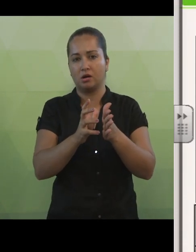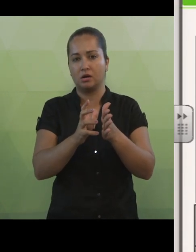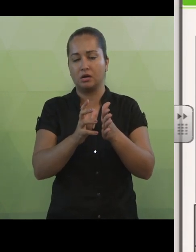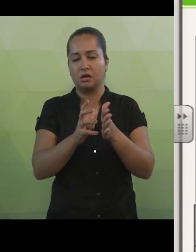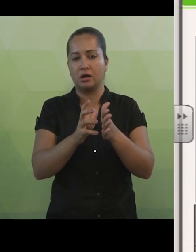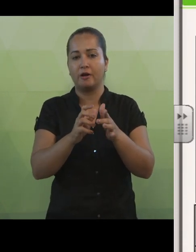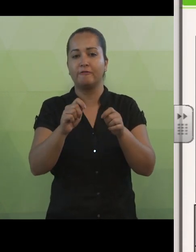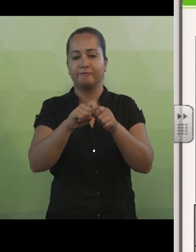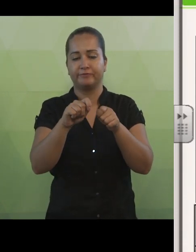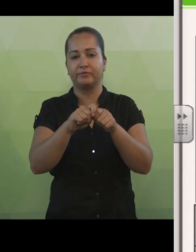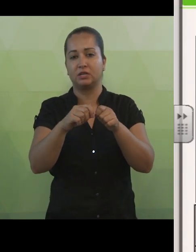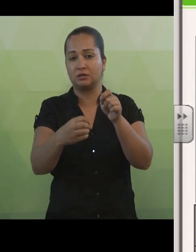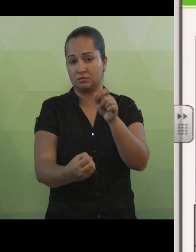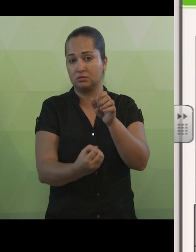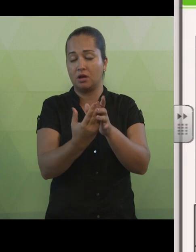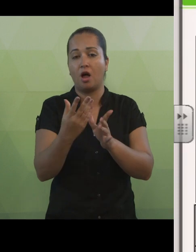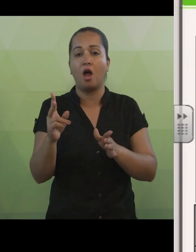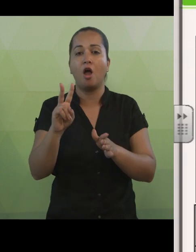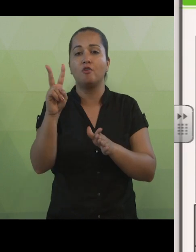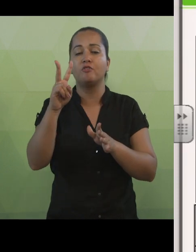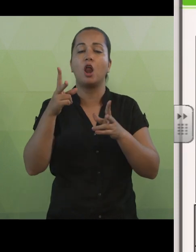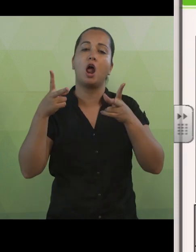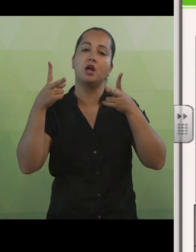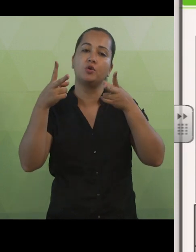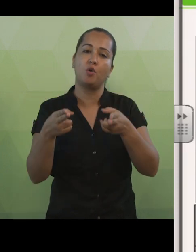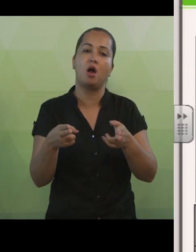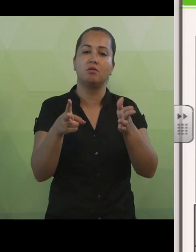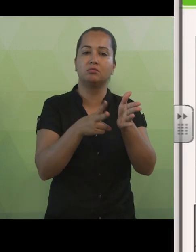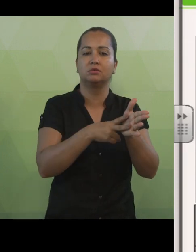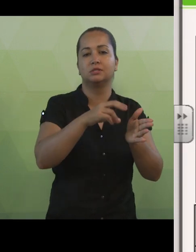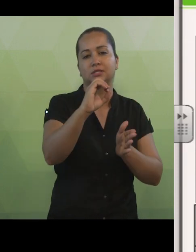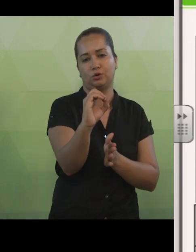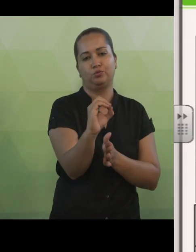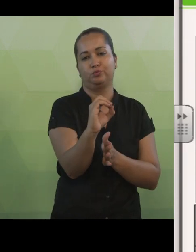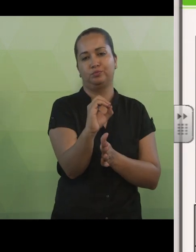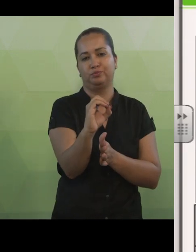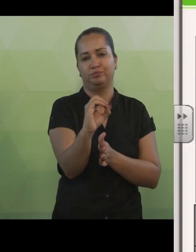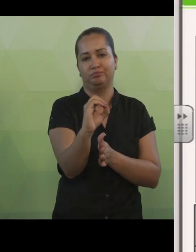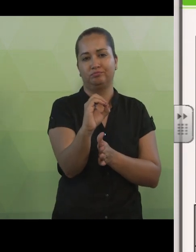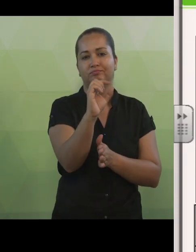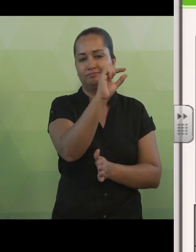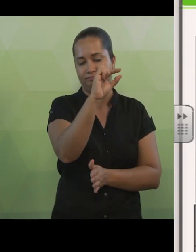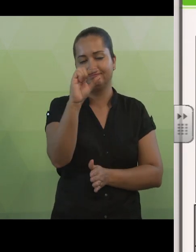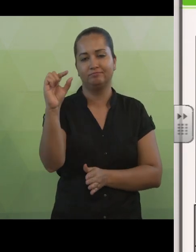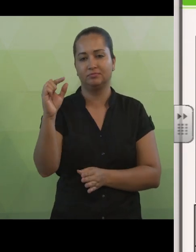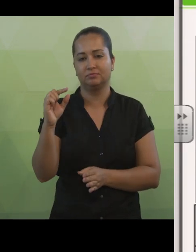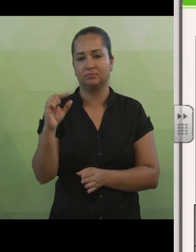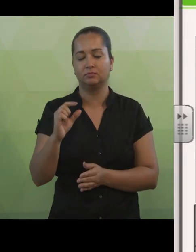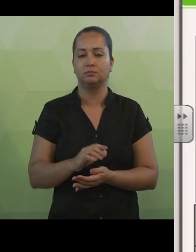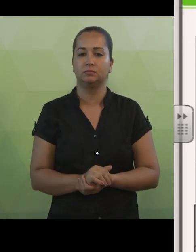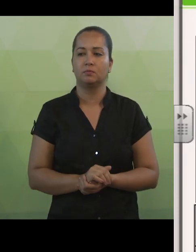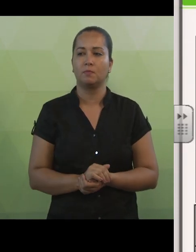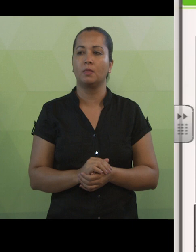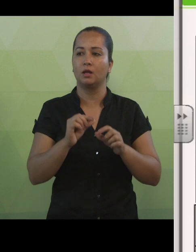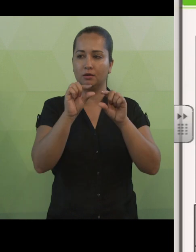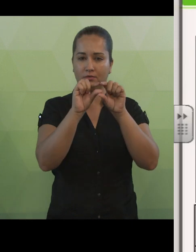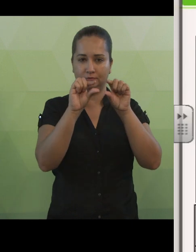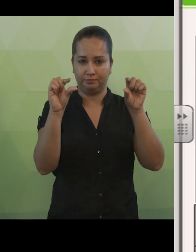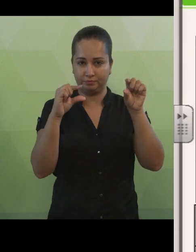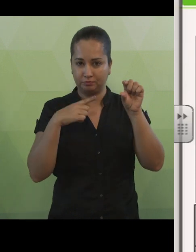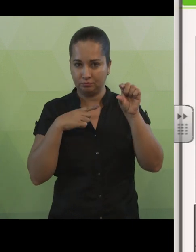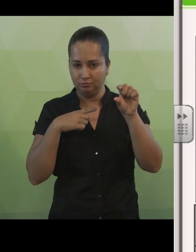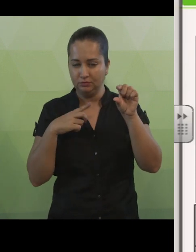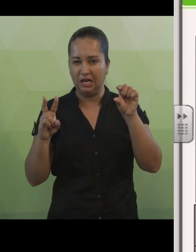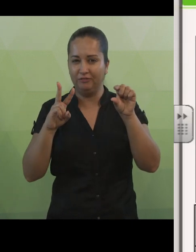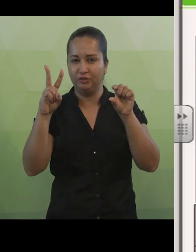default e o valor atribuído será um valor igual a 0 automaticamente na linha inserida. Então aqui, o valor do